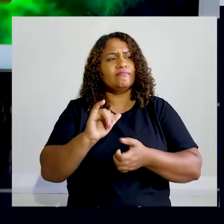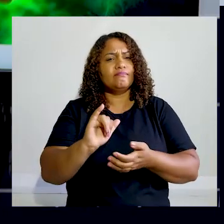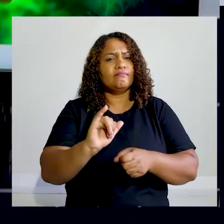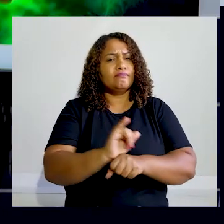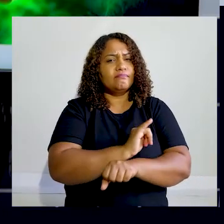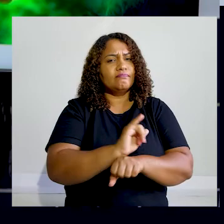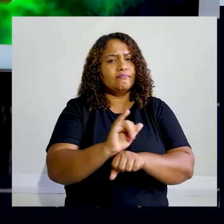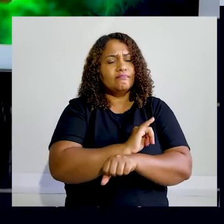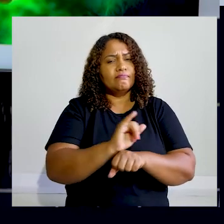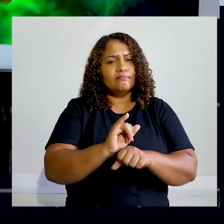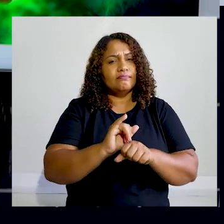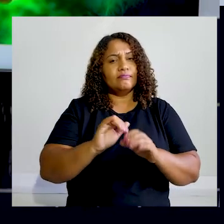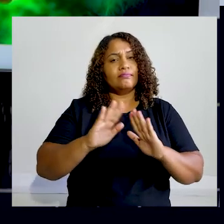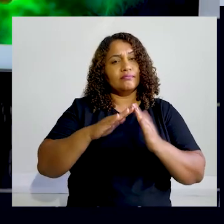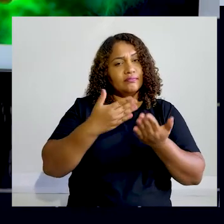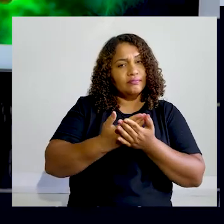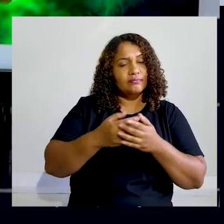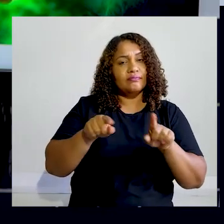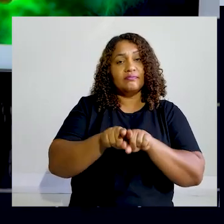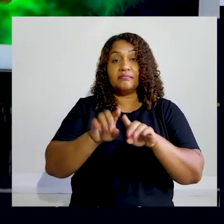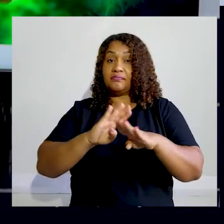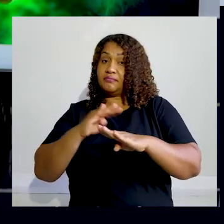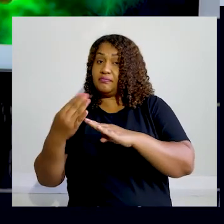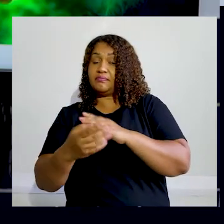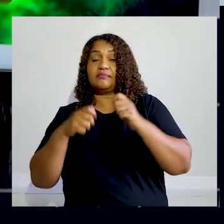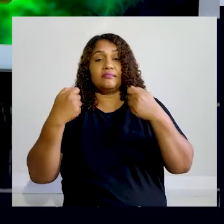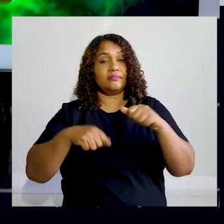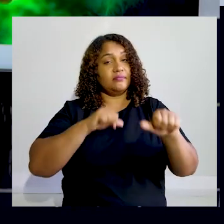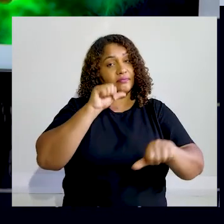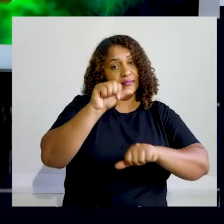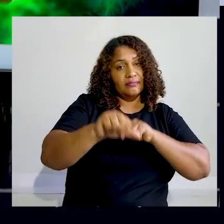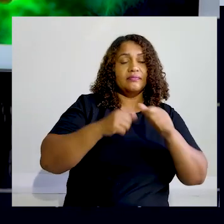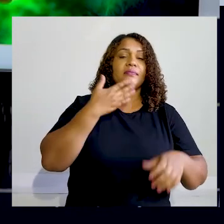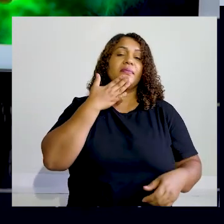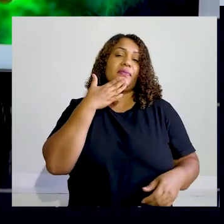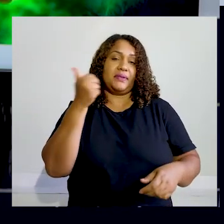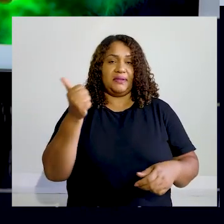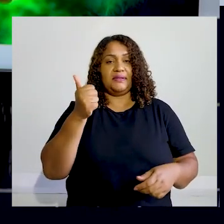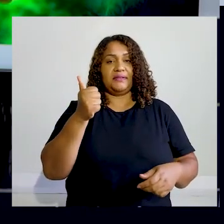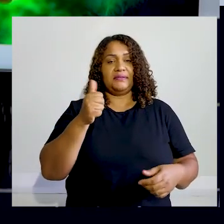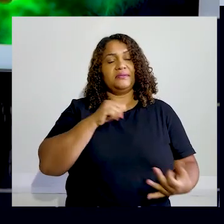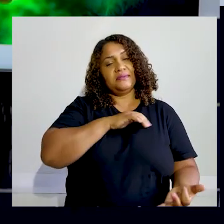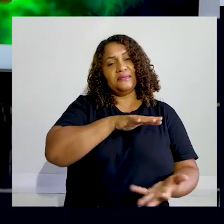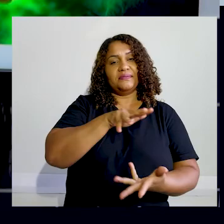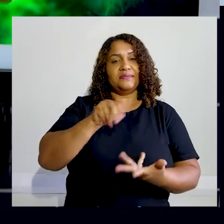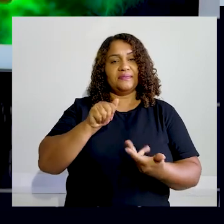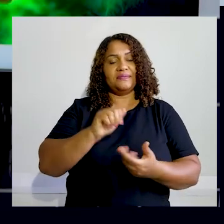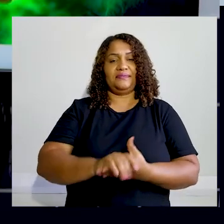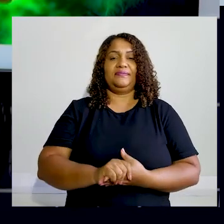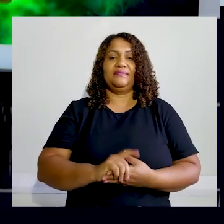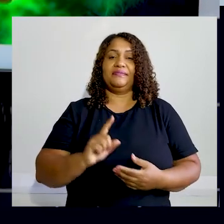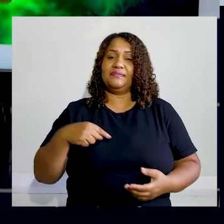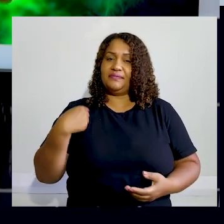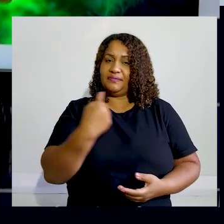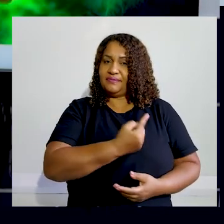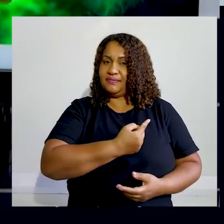na escola e no seu bairro, pois precisamos transformar e melhorar o nosso mundo.